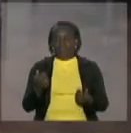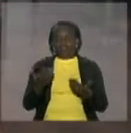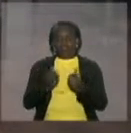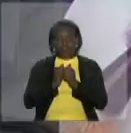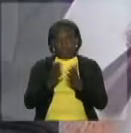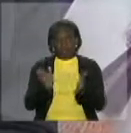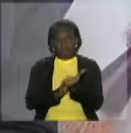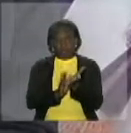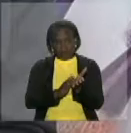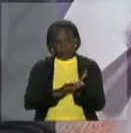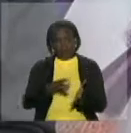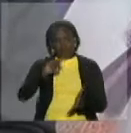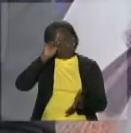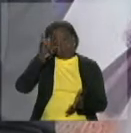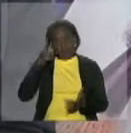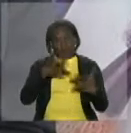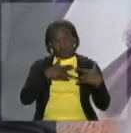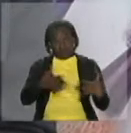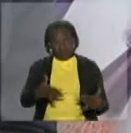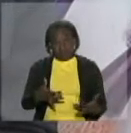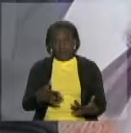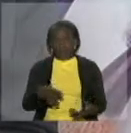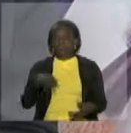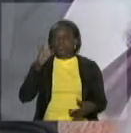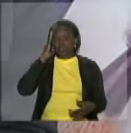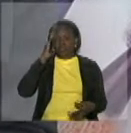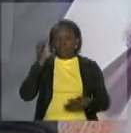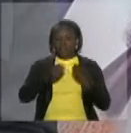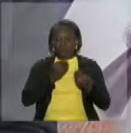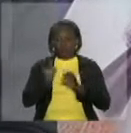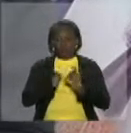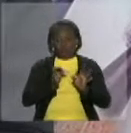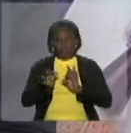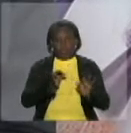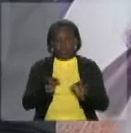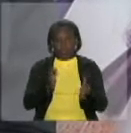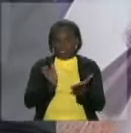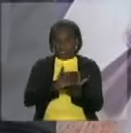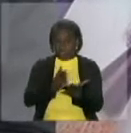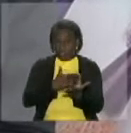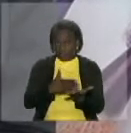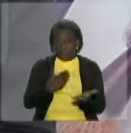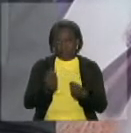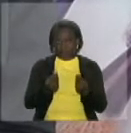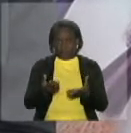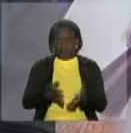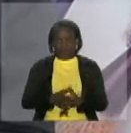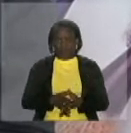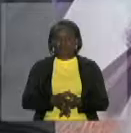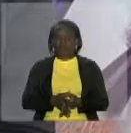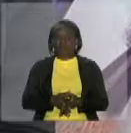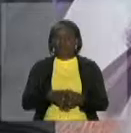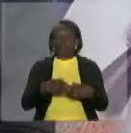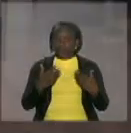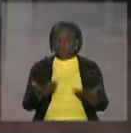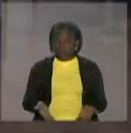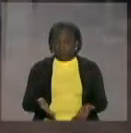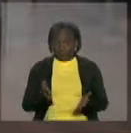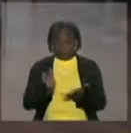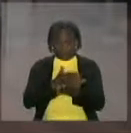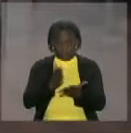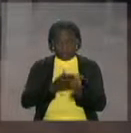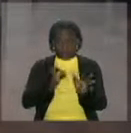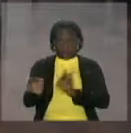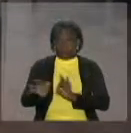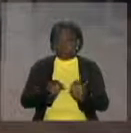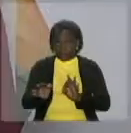Queria começar parabenizando pela iniciativa e saber como é que foi feita a elaboração da cartilha. Bom,